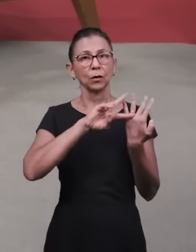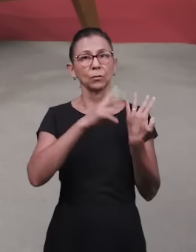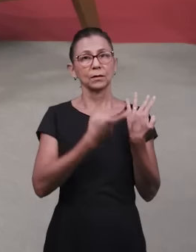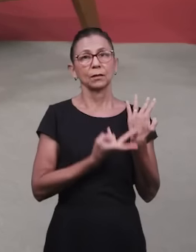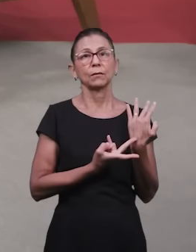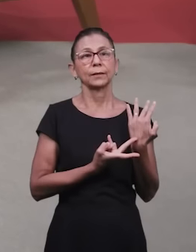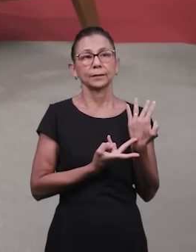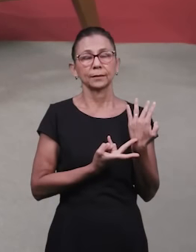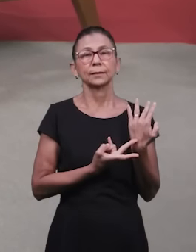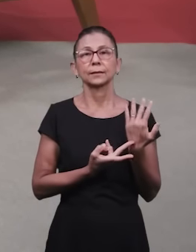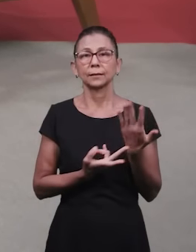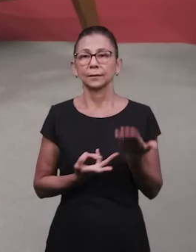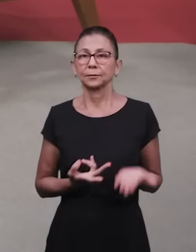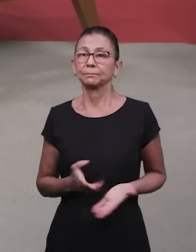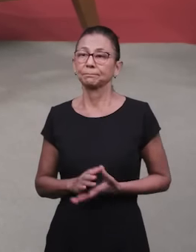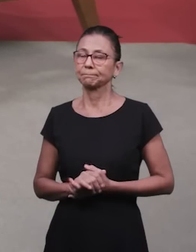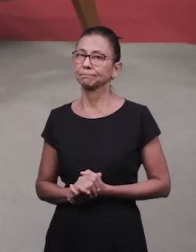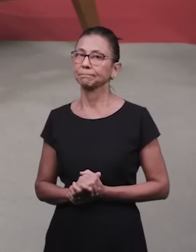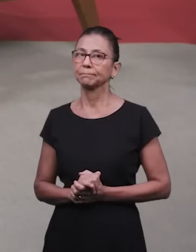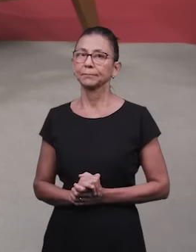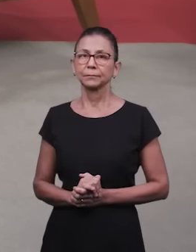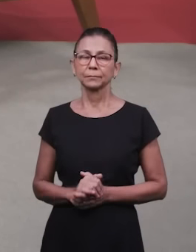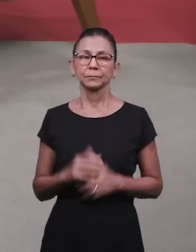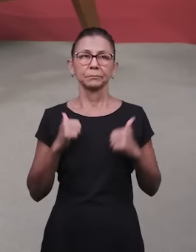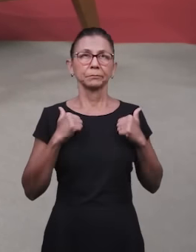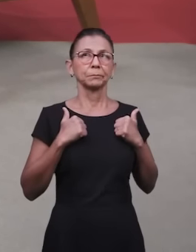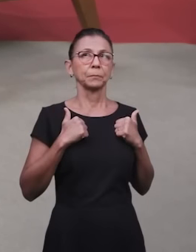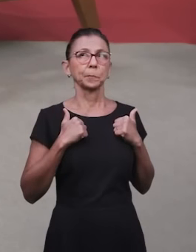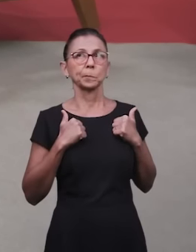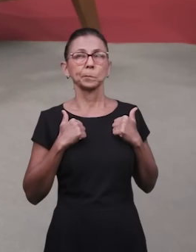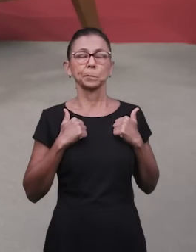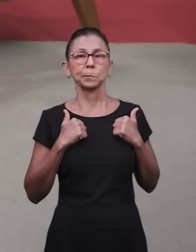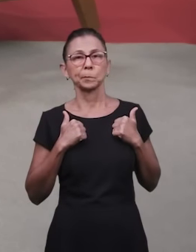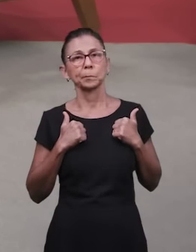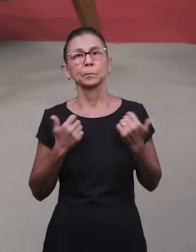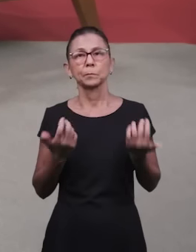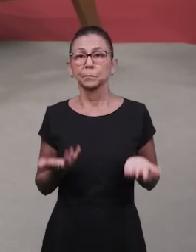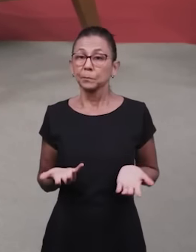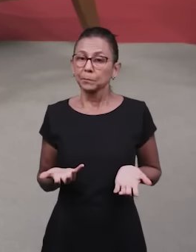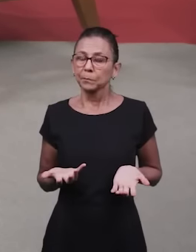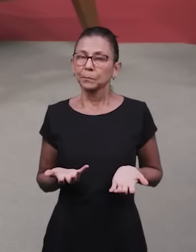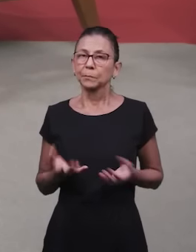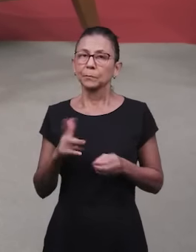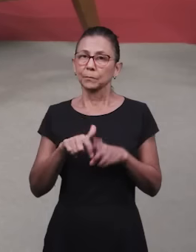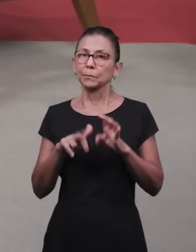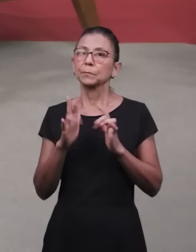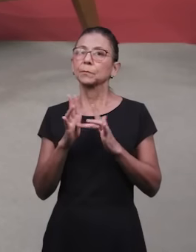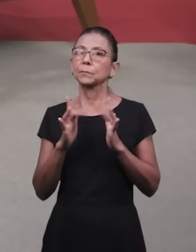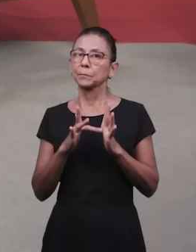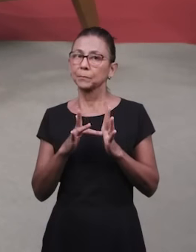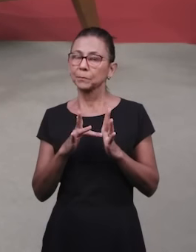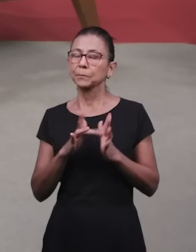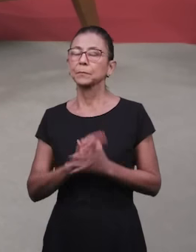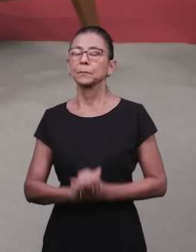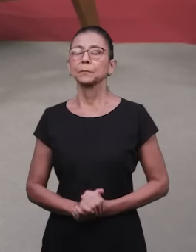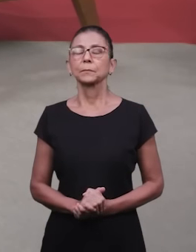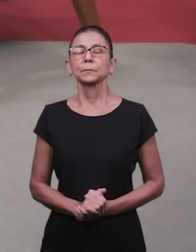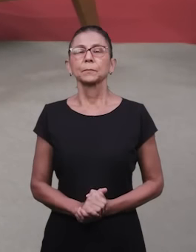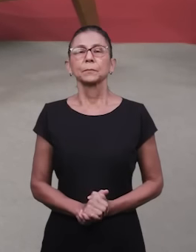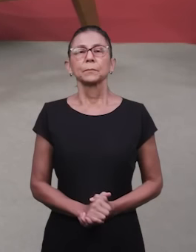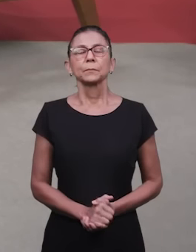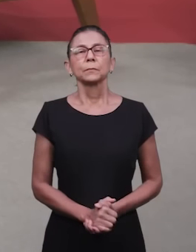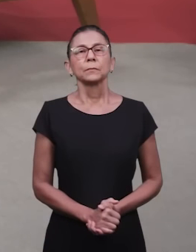desse resultado, né? de não estar preparado, de não estar vigilante para esse momento. Por isso o alerta que o livro de Cantares nos